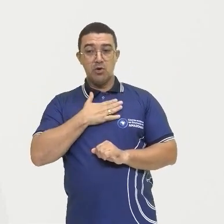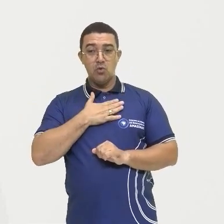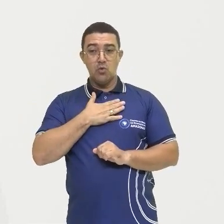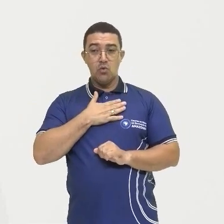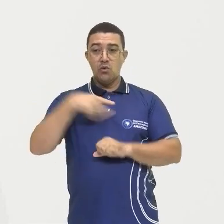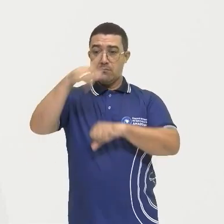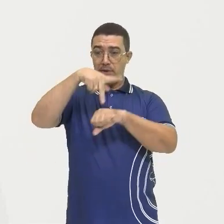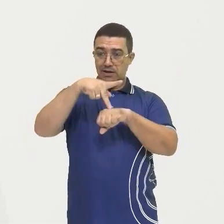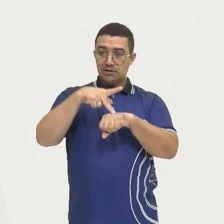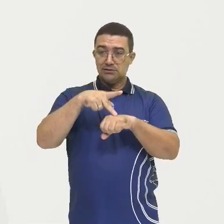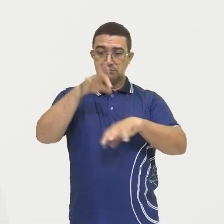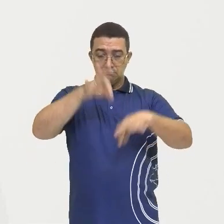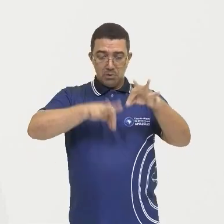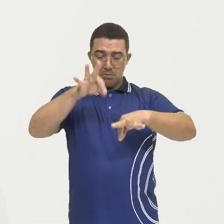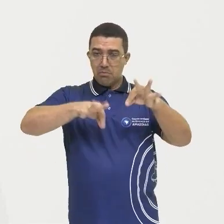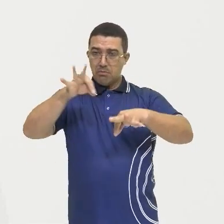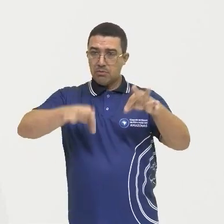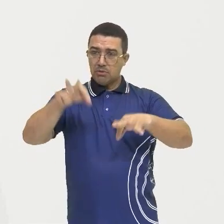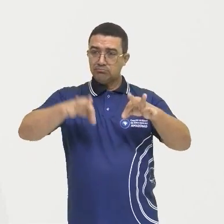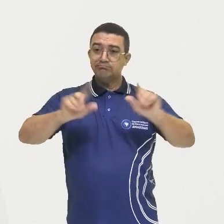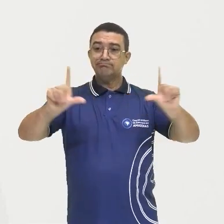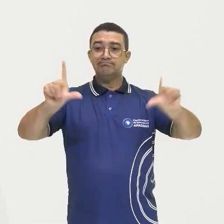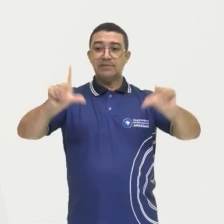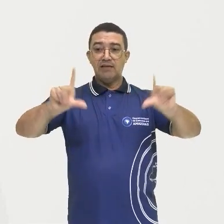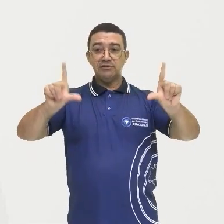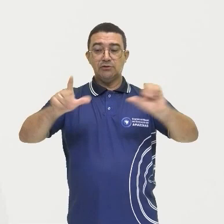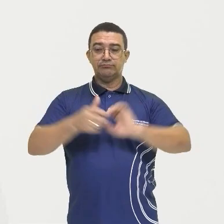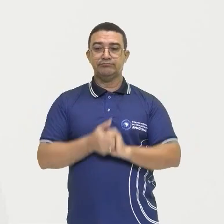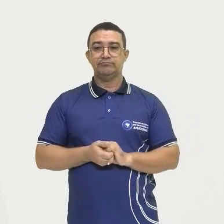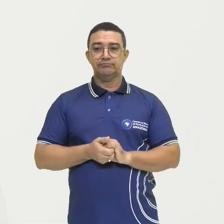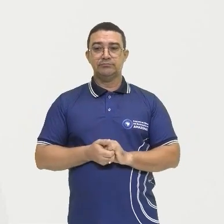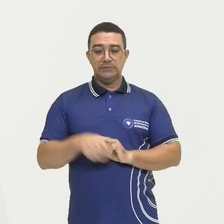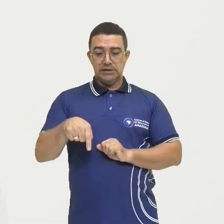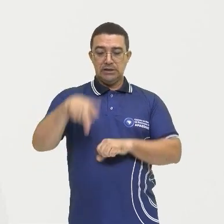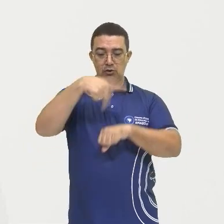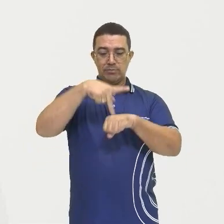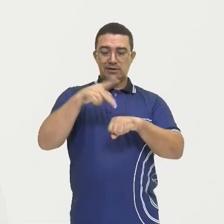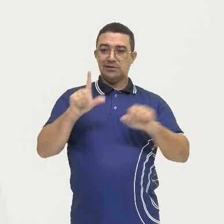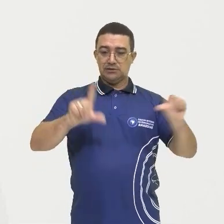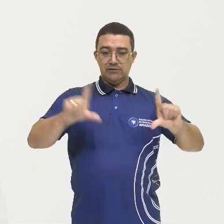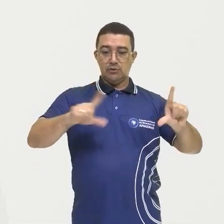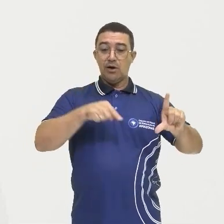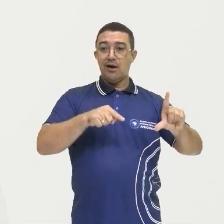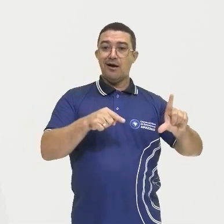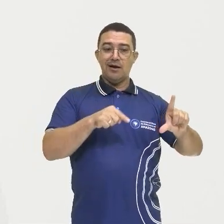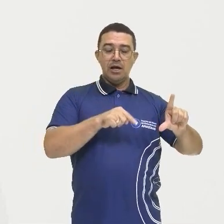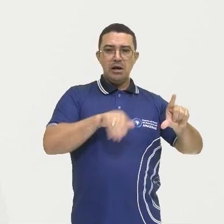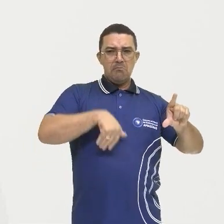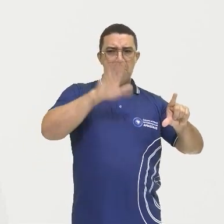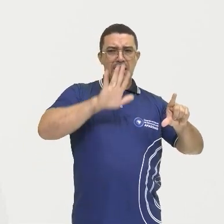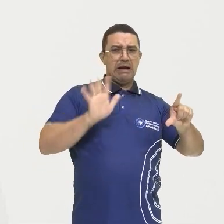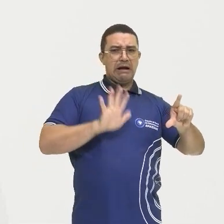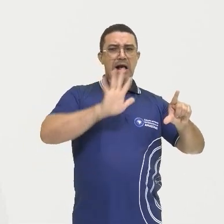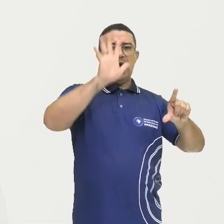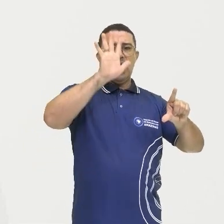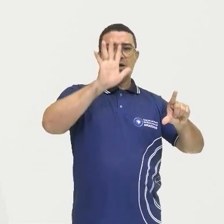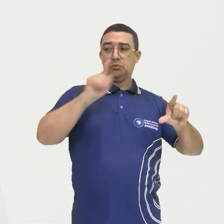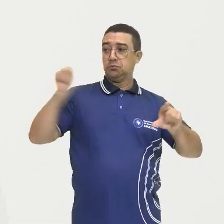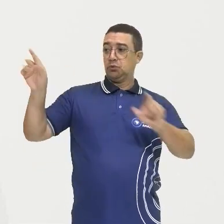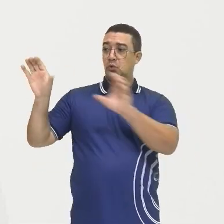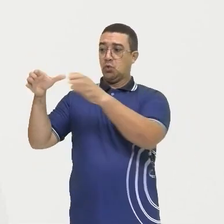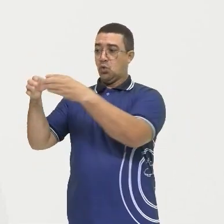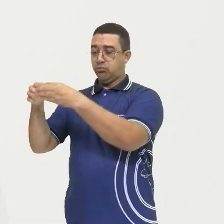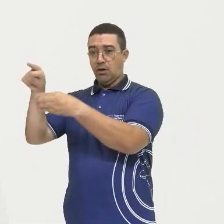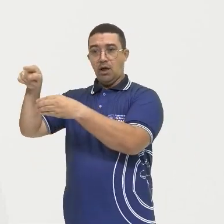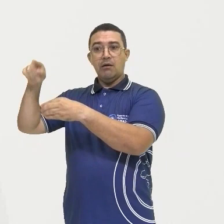produzir televisão, vamos dar um exemplo, for mais caro do que do país vizinho, que faz parte do bloco econômico que o meu país faz